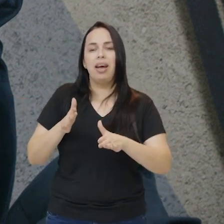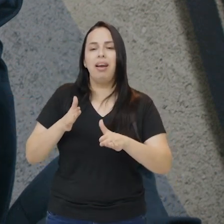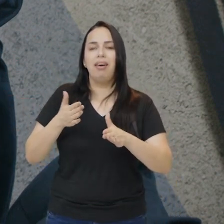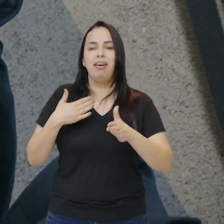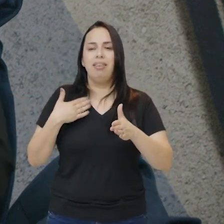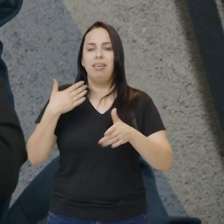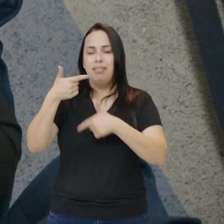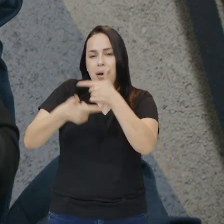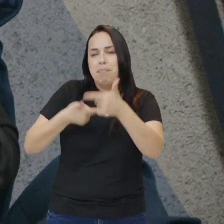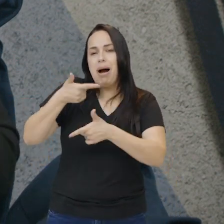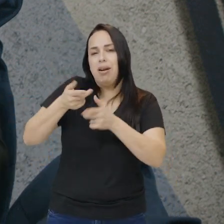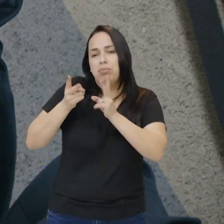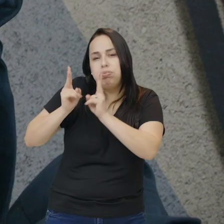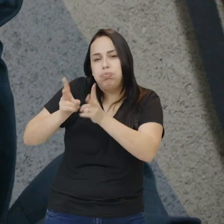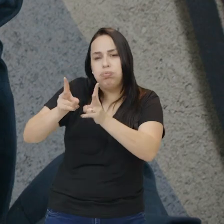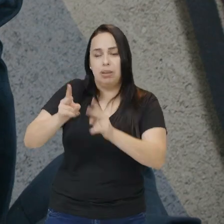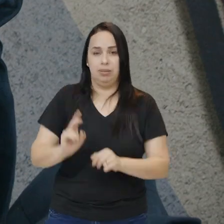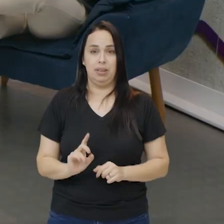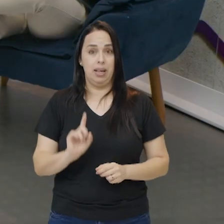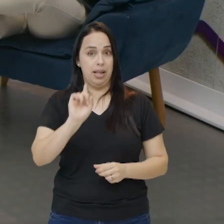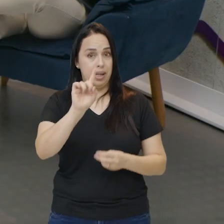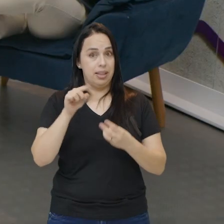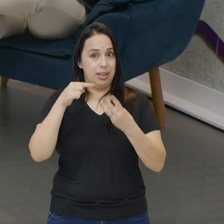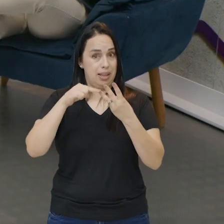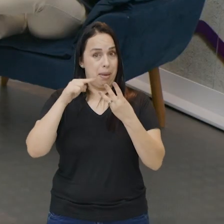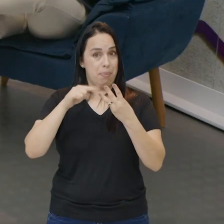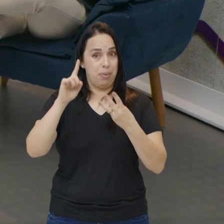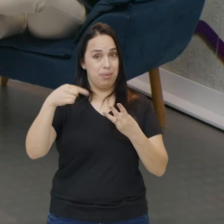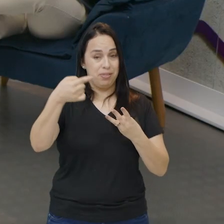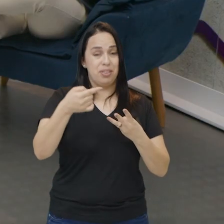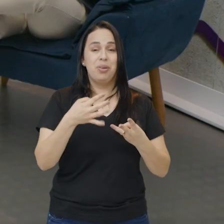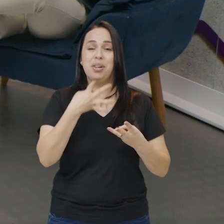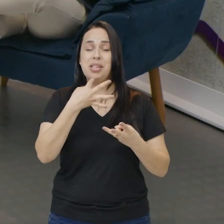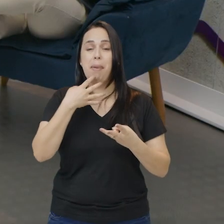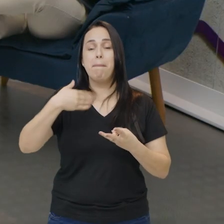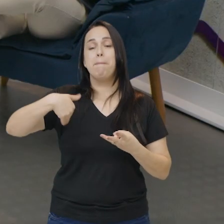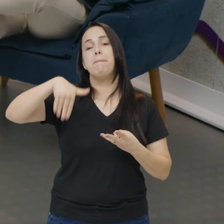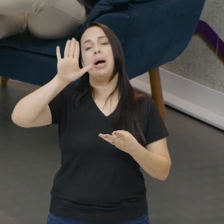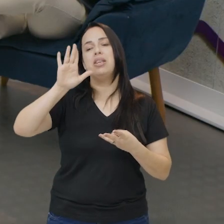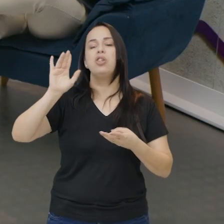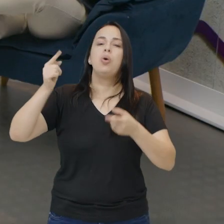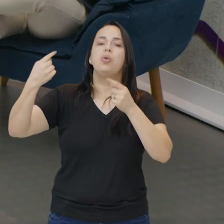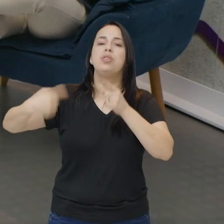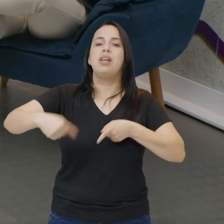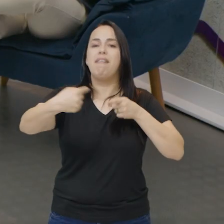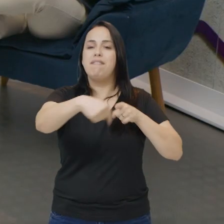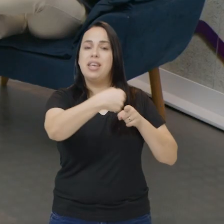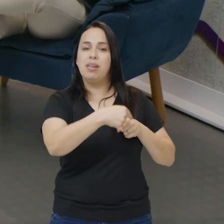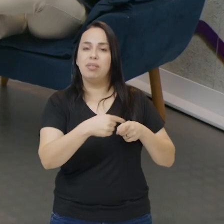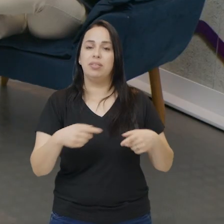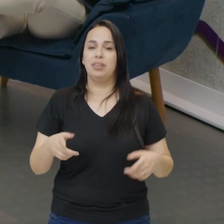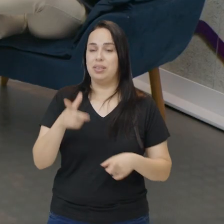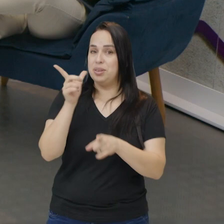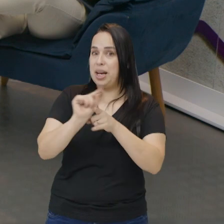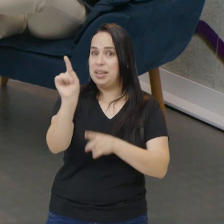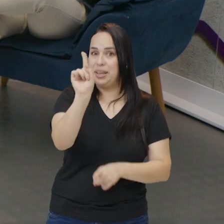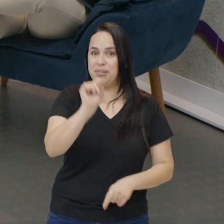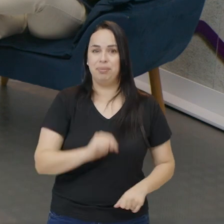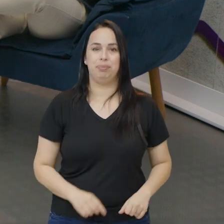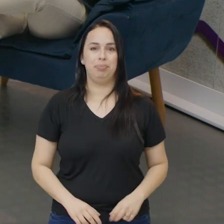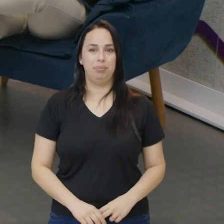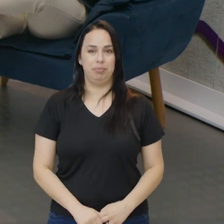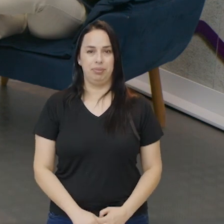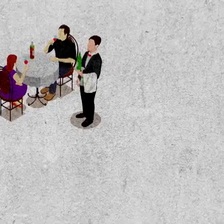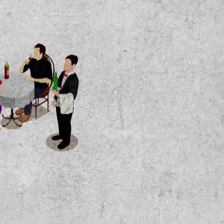se estabelecer no mercado de trabalho. E no próximo bloco vamos conhecer um pouco mais sobre os desafios dessa profissão. Não